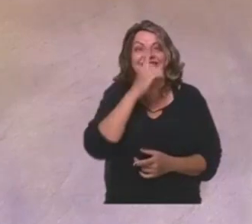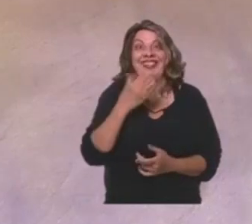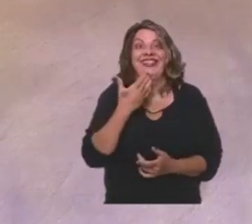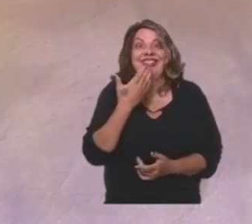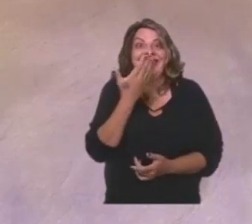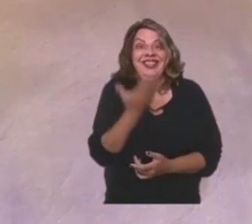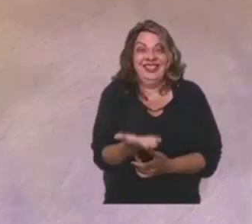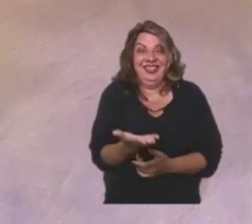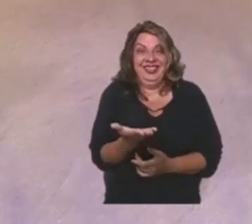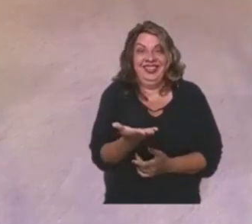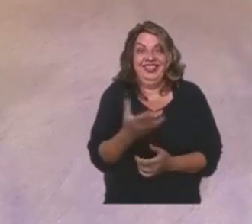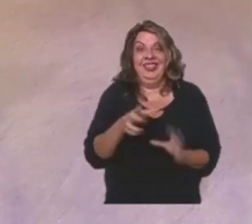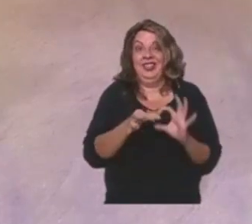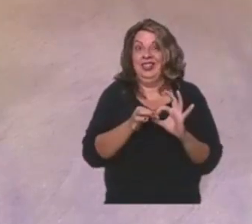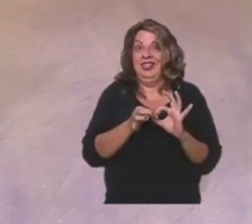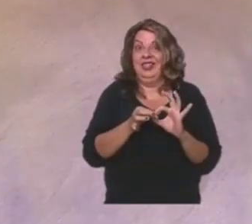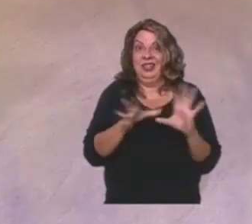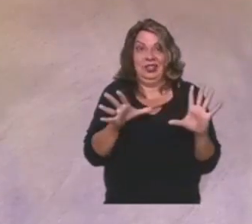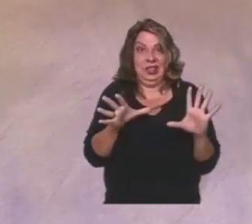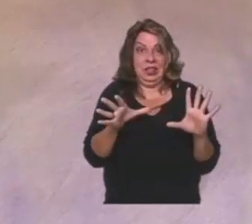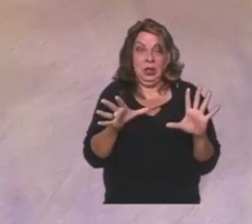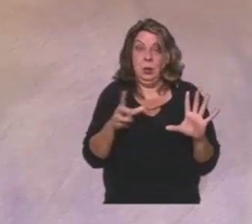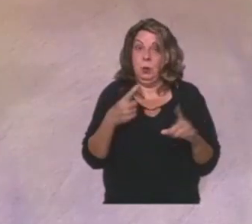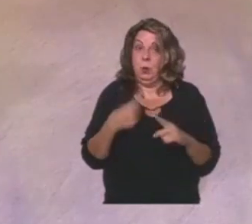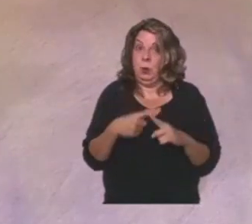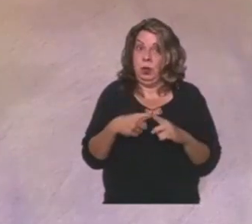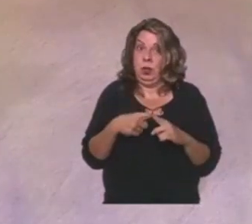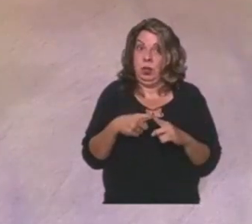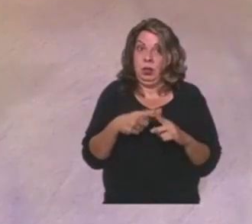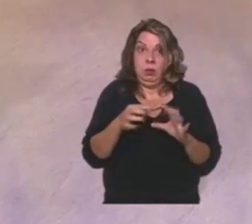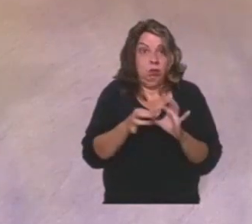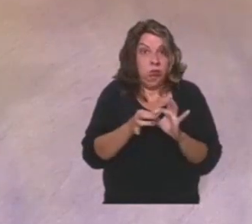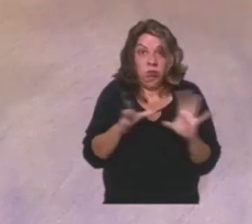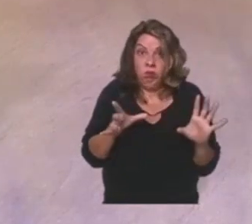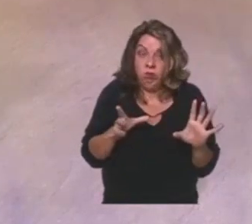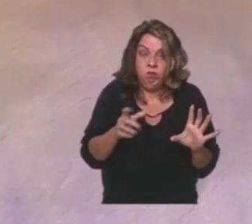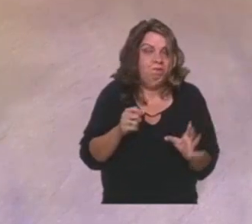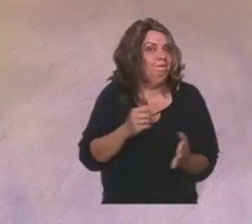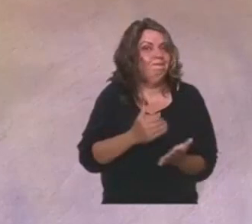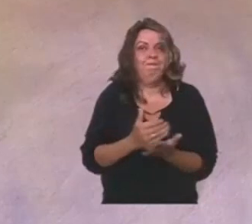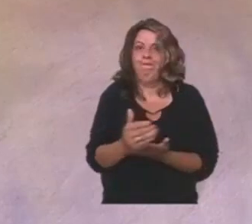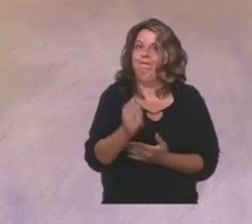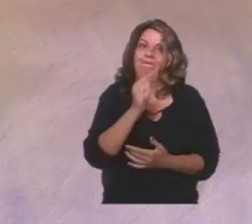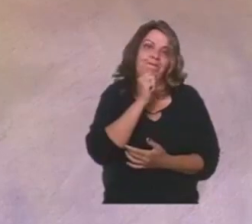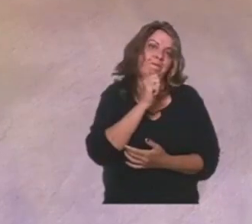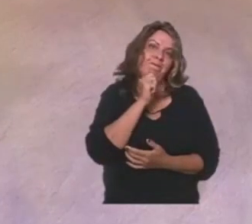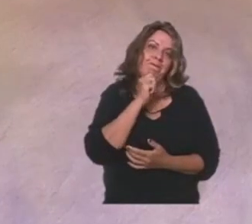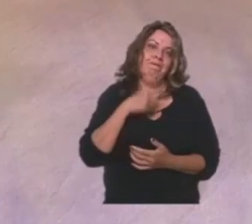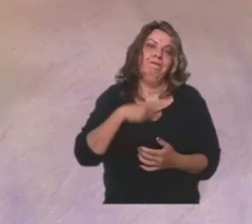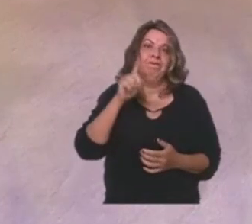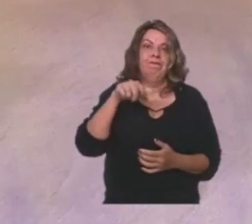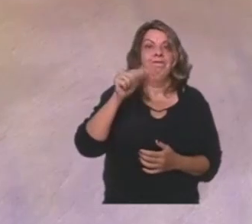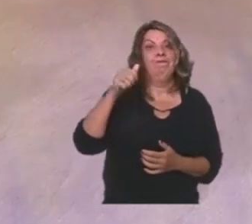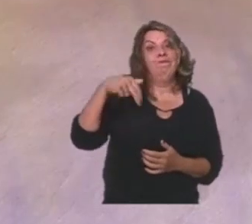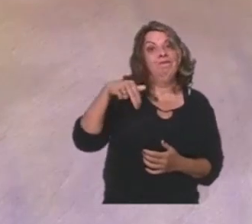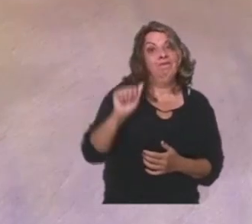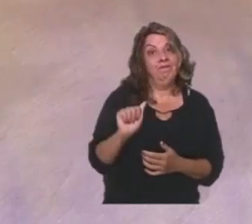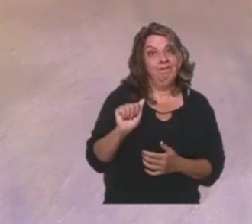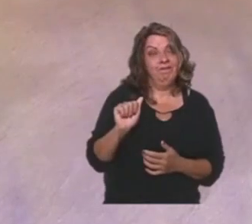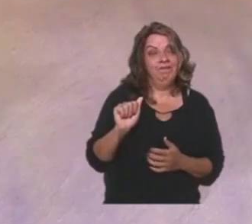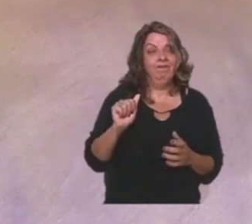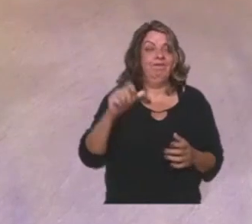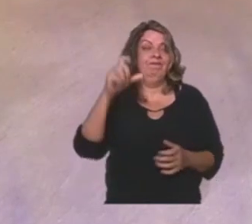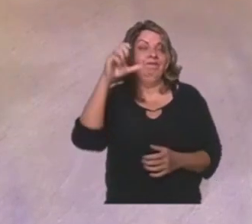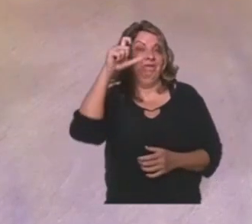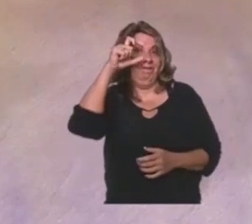pedir a autorização. Sem autorização a gente não pode começar. E é a Ana Carolina de Jesus, auditora aí da